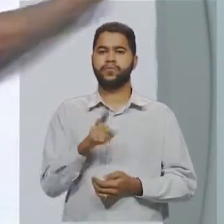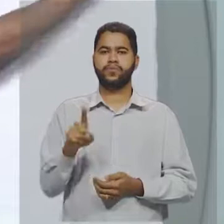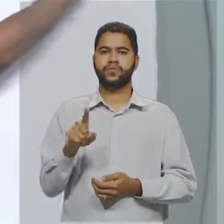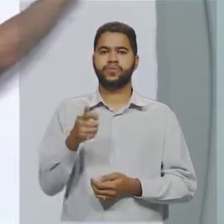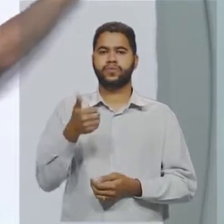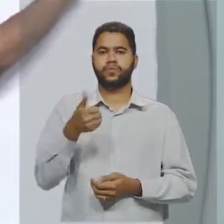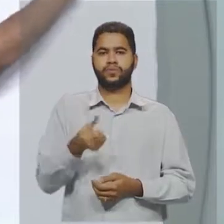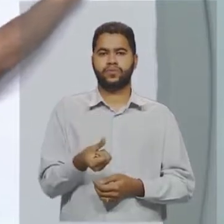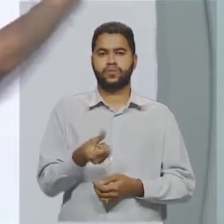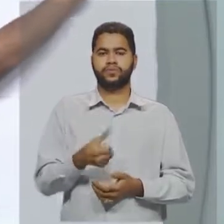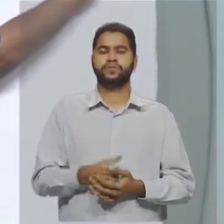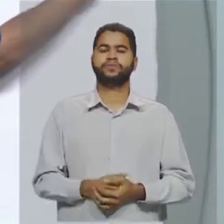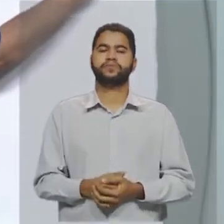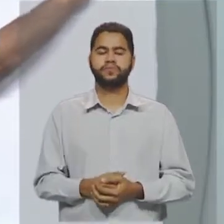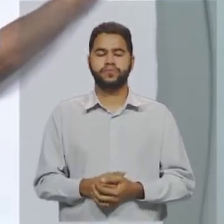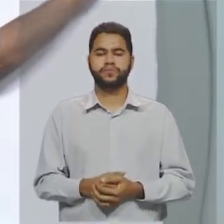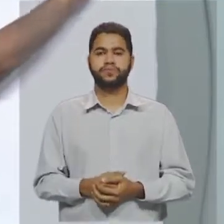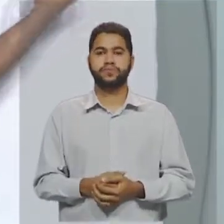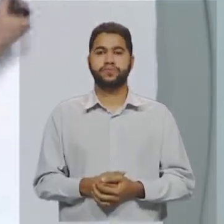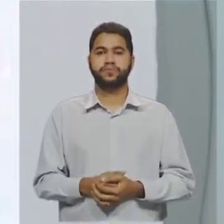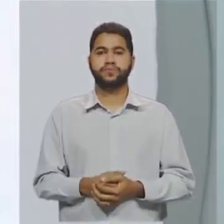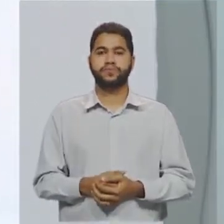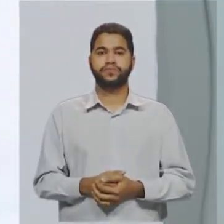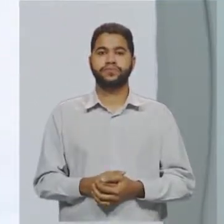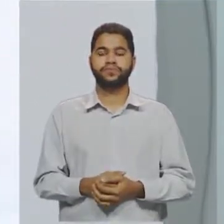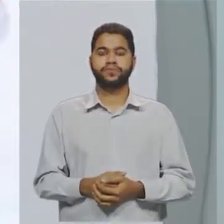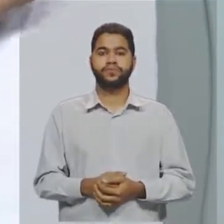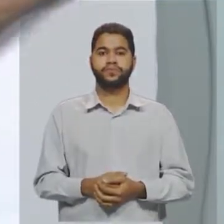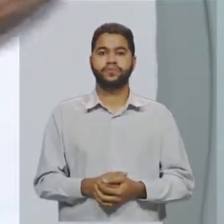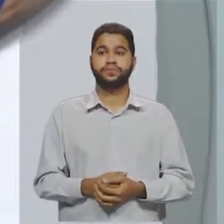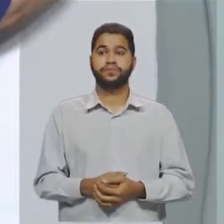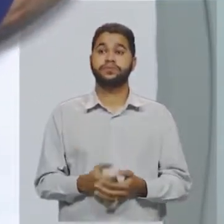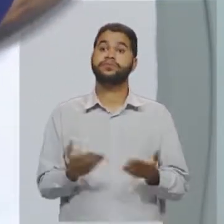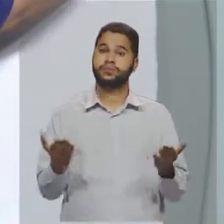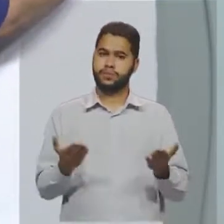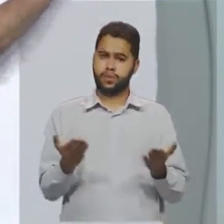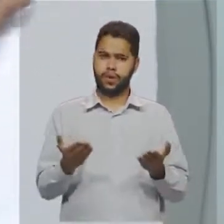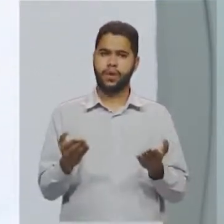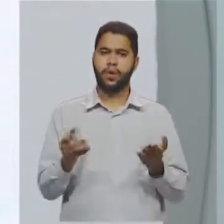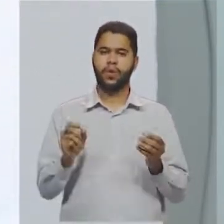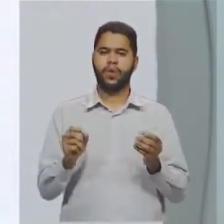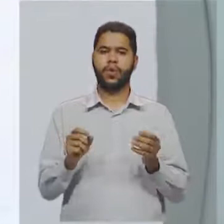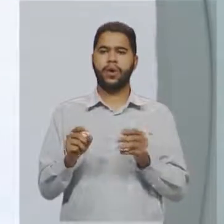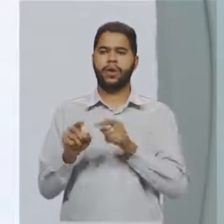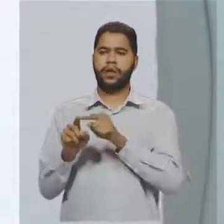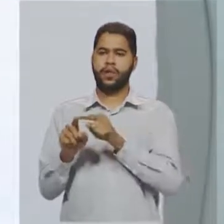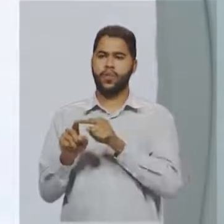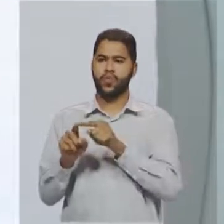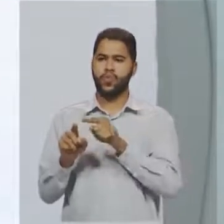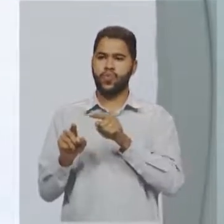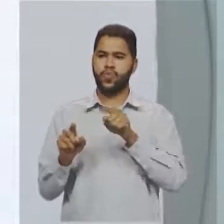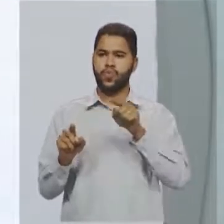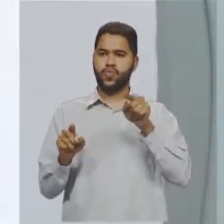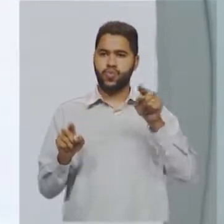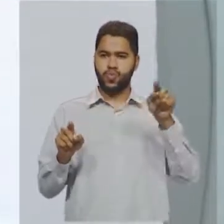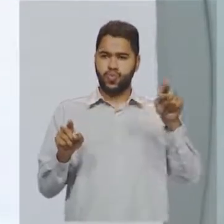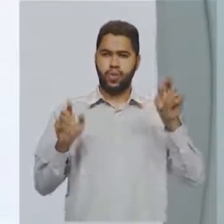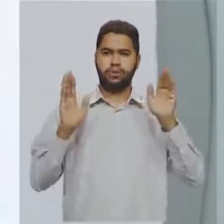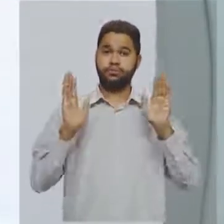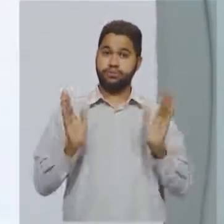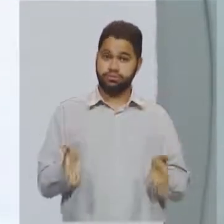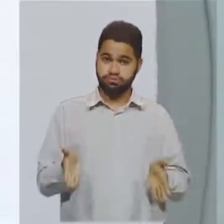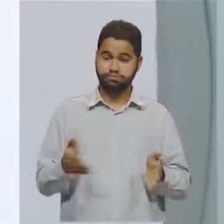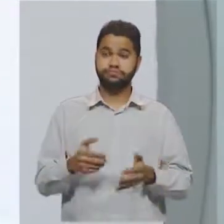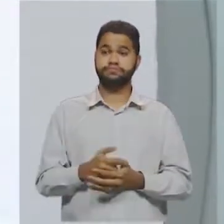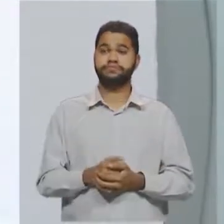E o 16. Então, agora sim, eles estão ordenados, né? Estava esquecendo do 9 aqui.